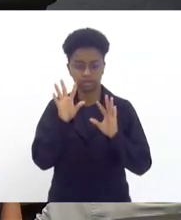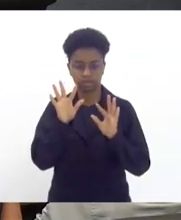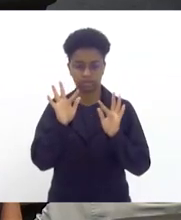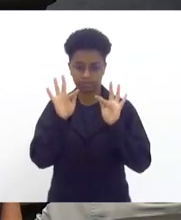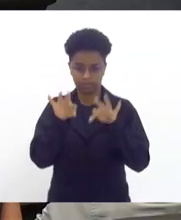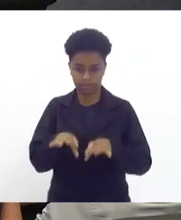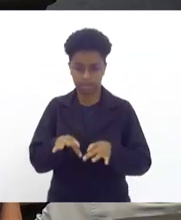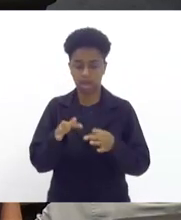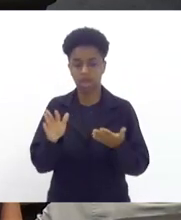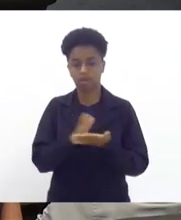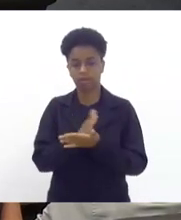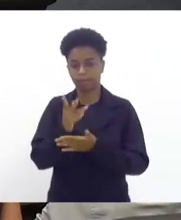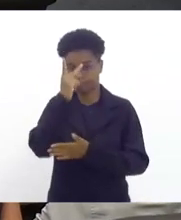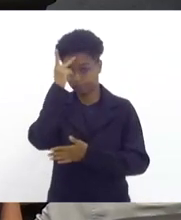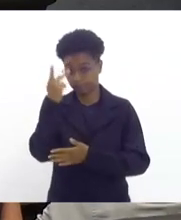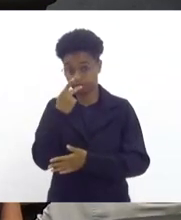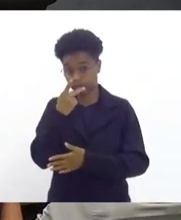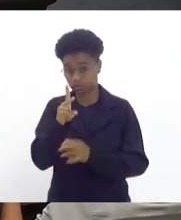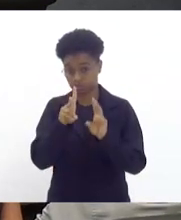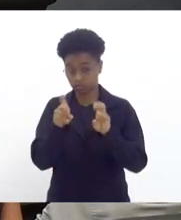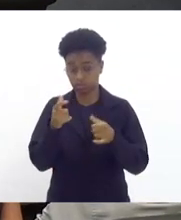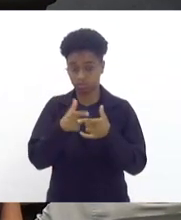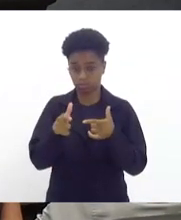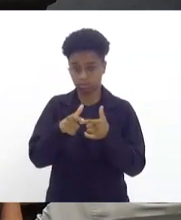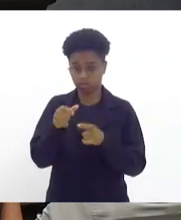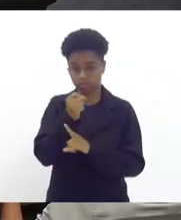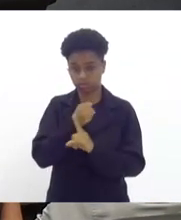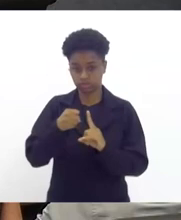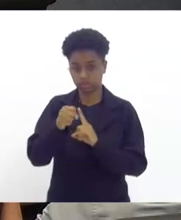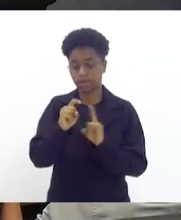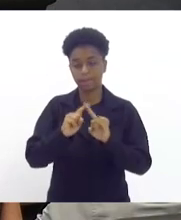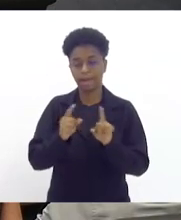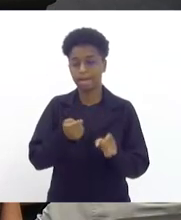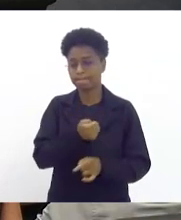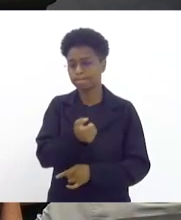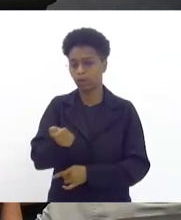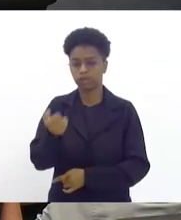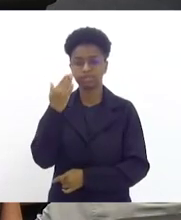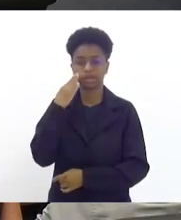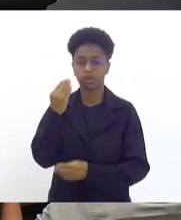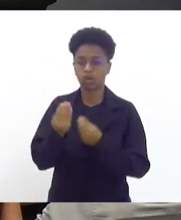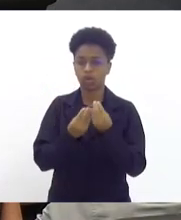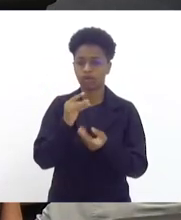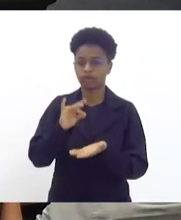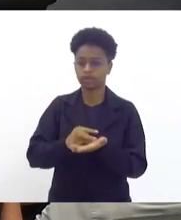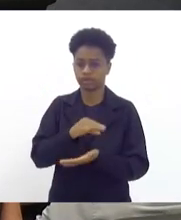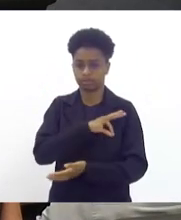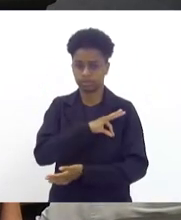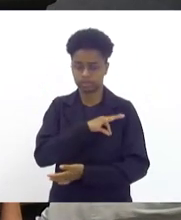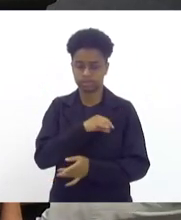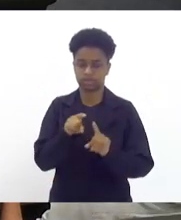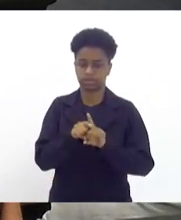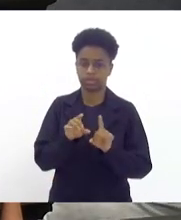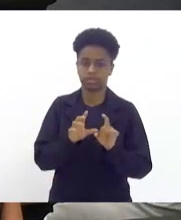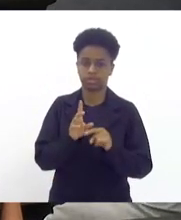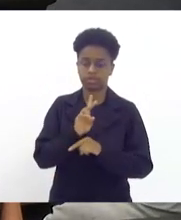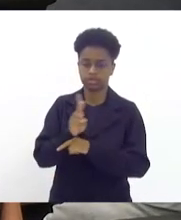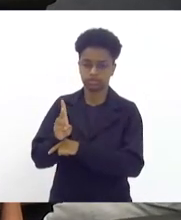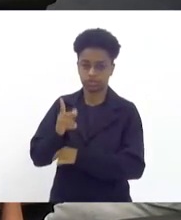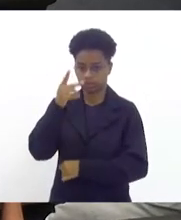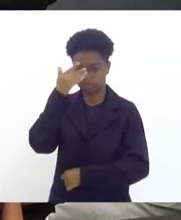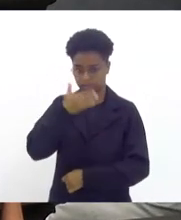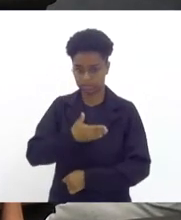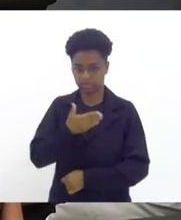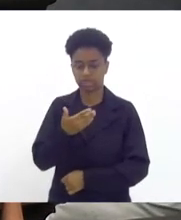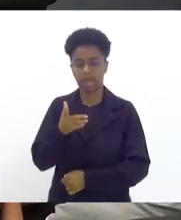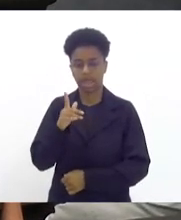sobre problema social mas poucas pessoas sabem a realidade da polícia do segurança presente dos nossos